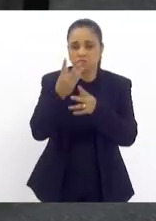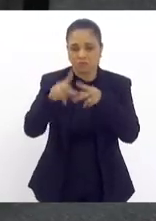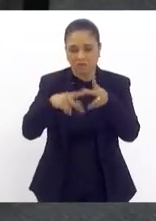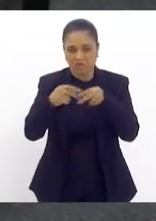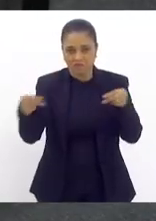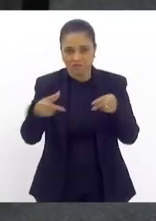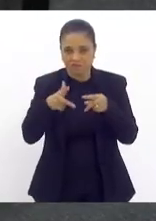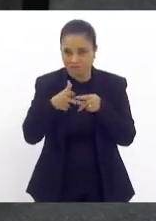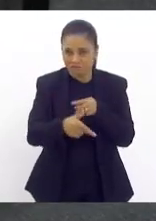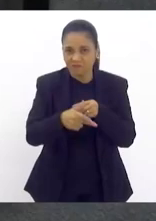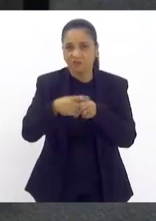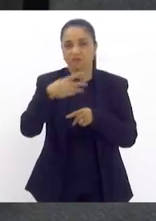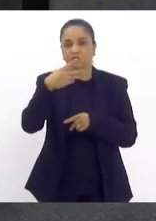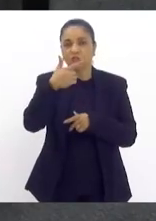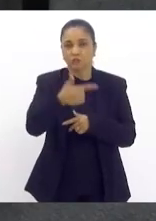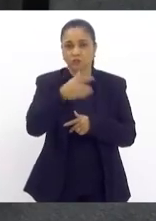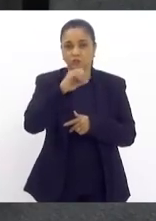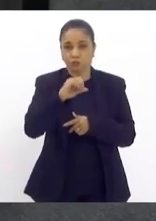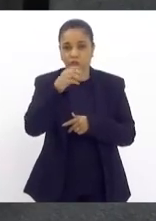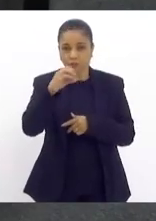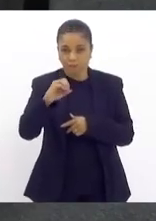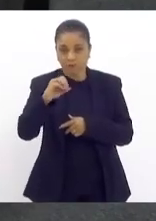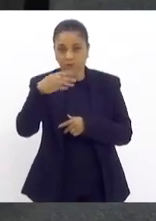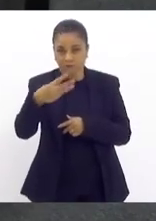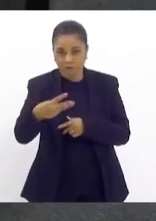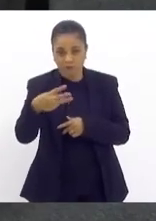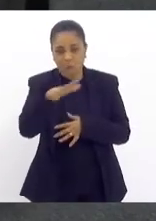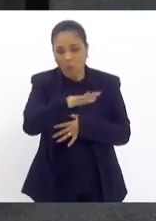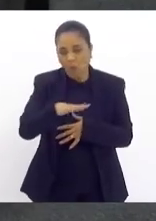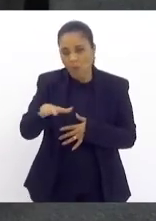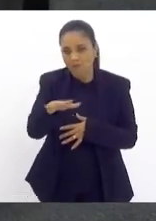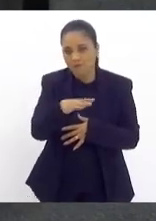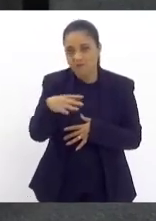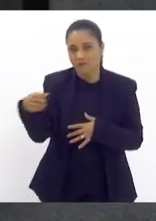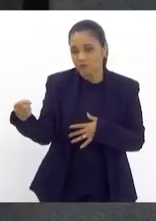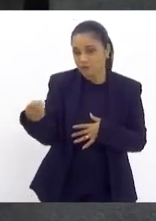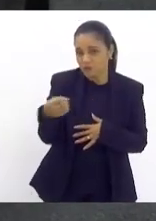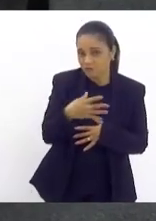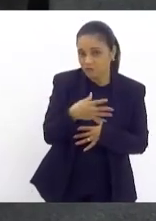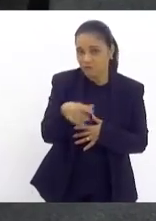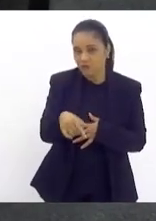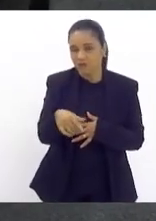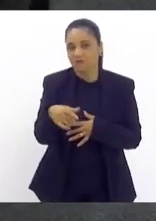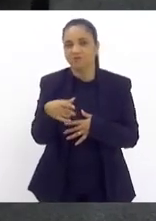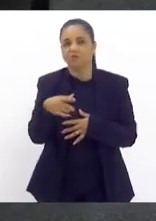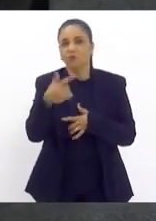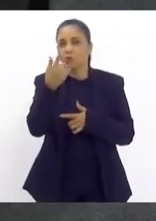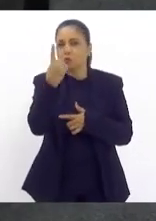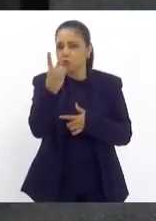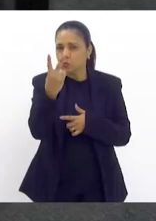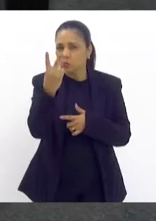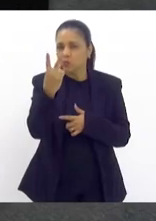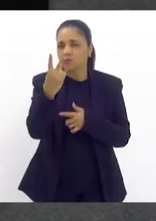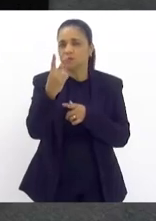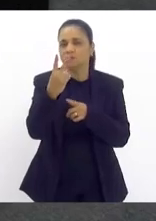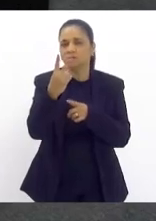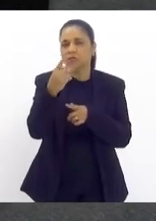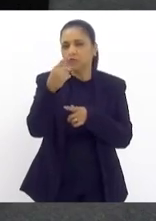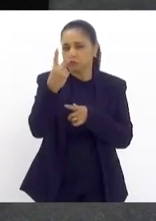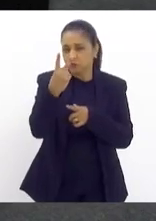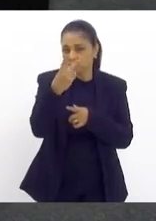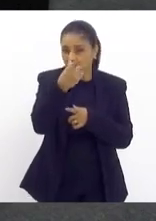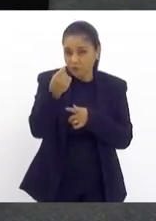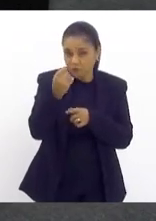esse parque, e é um ambiente que potencializa a inovação que há duas décadas gera conexões entre conhecimento